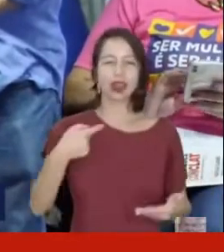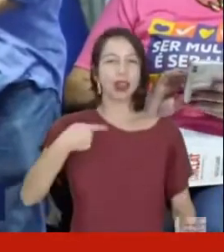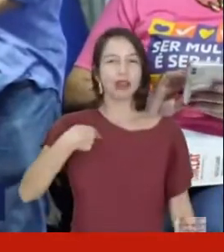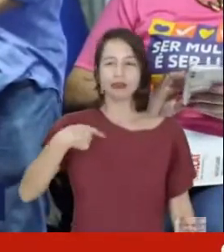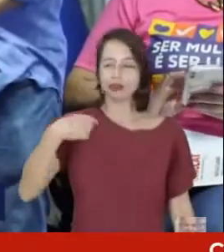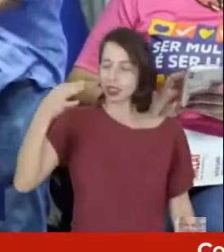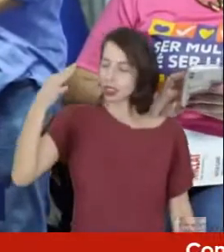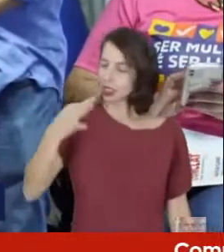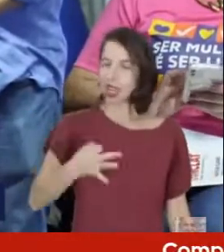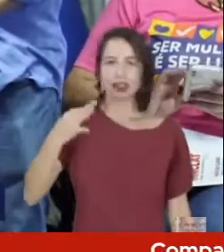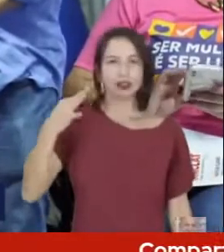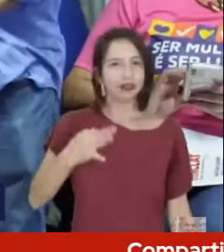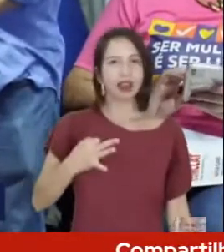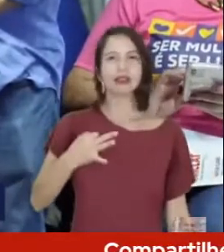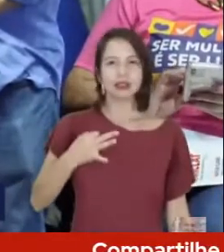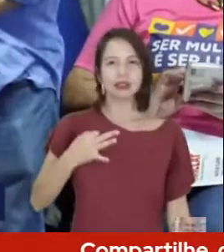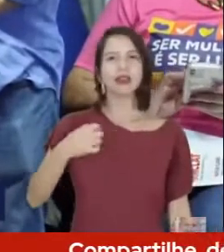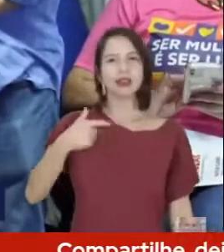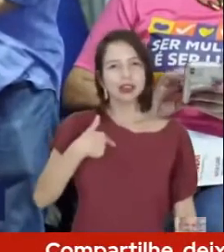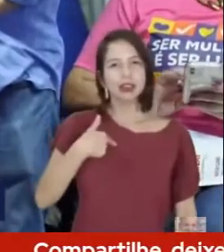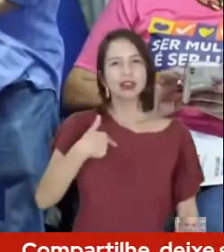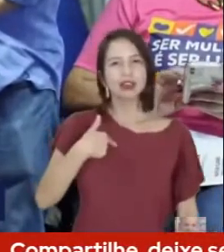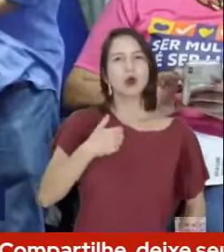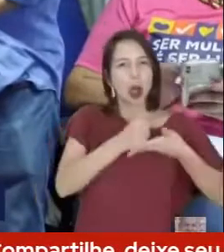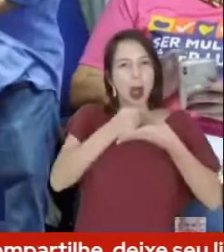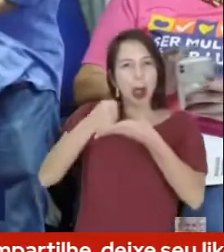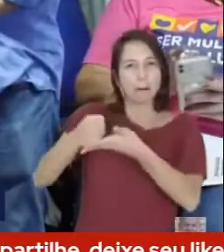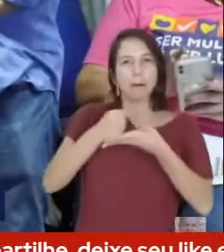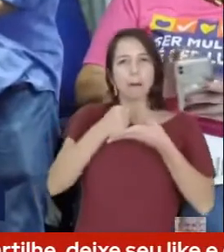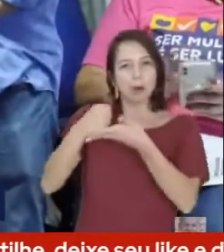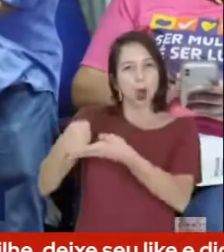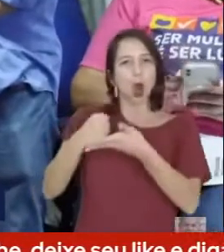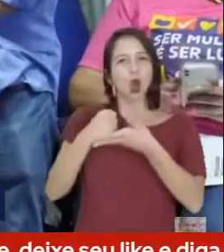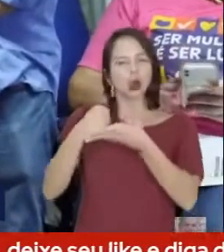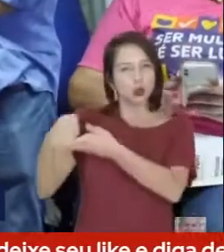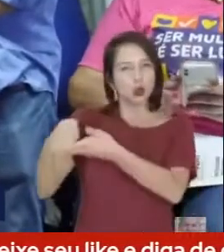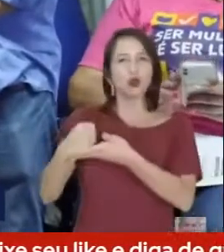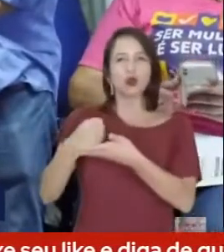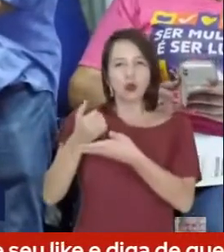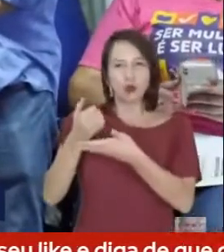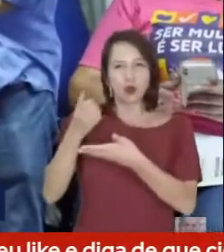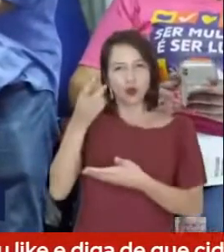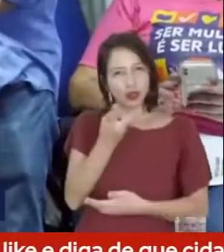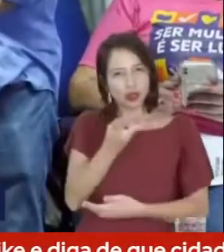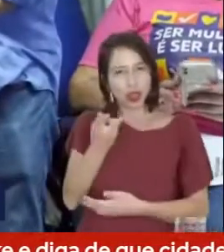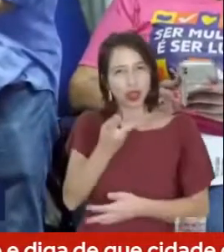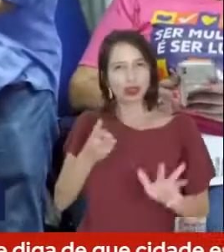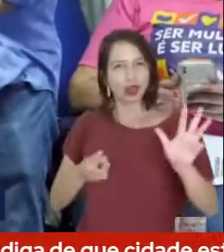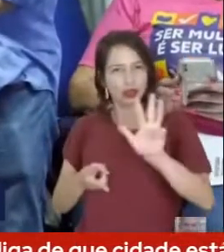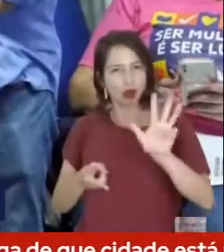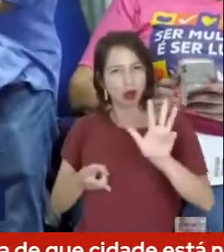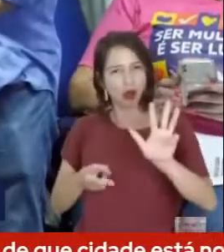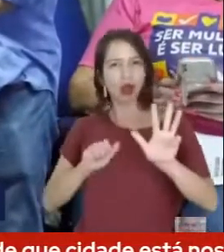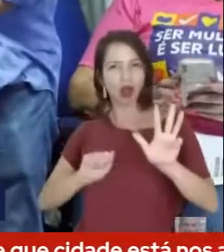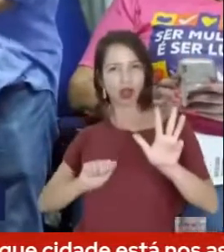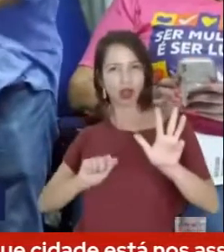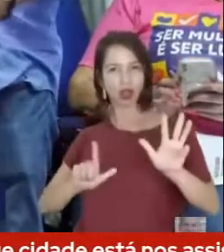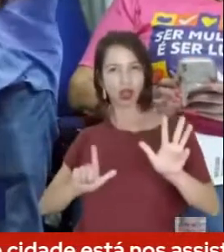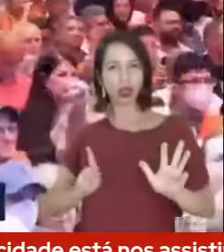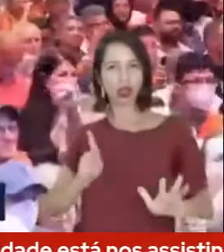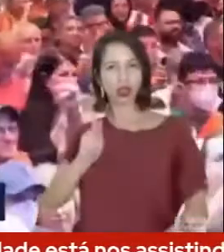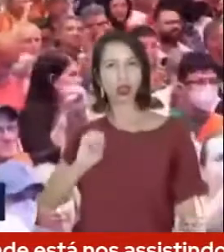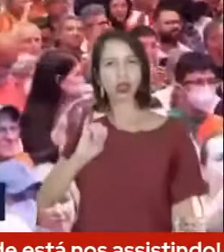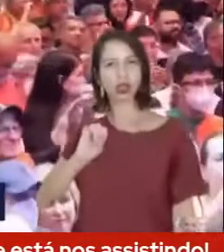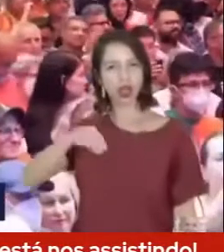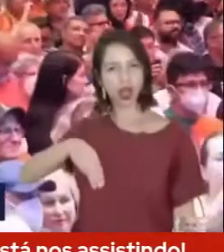noite. Sua e do Alckmin. Precisamos ganhar. E vamos ganhar. Fora Bolsonaro.